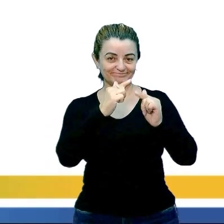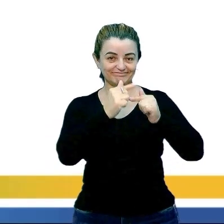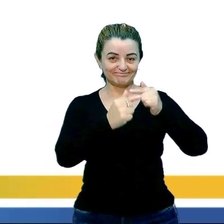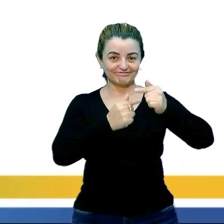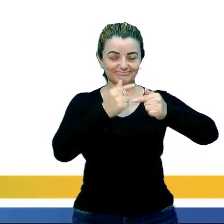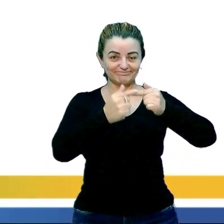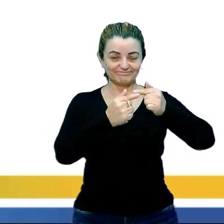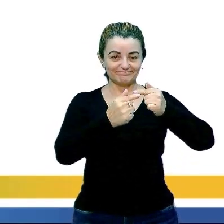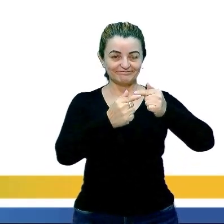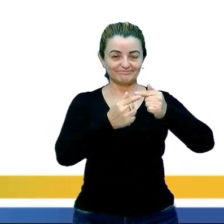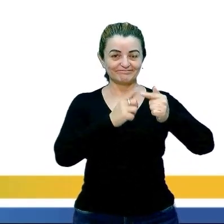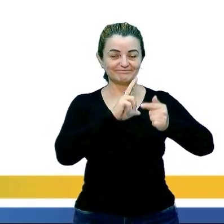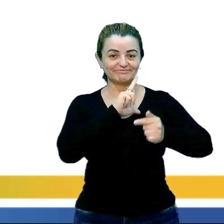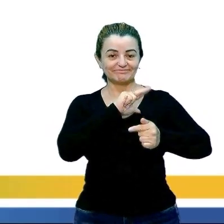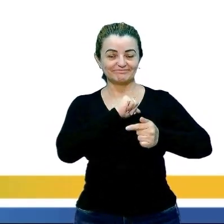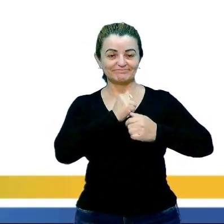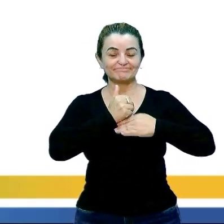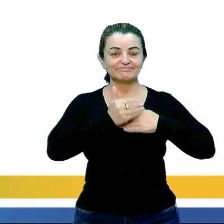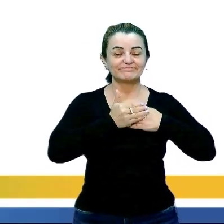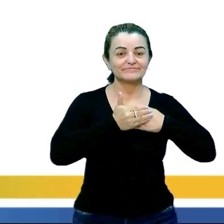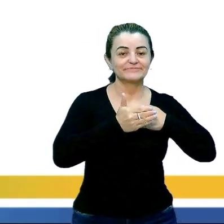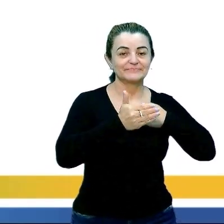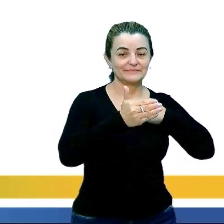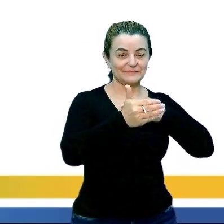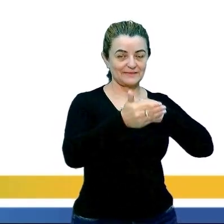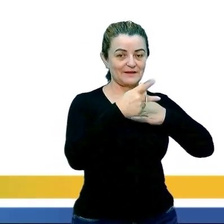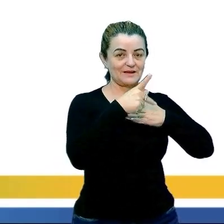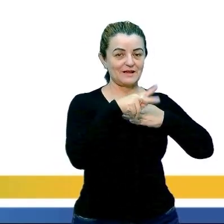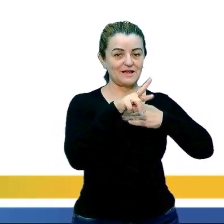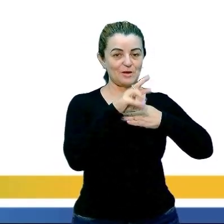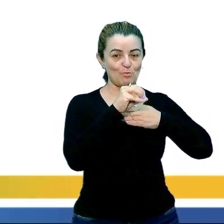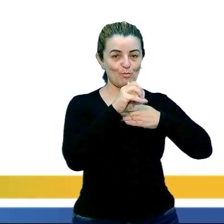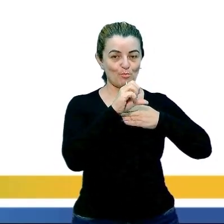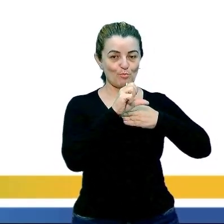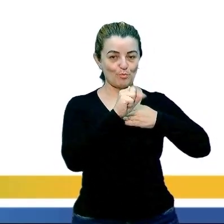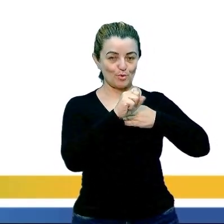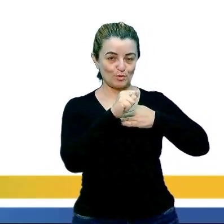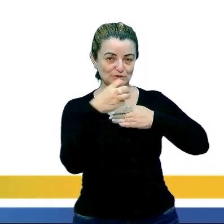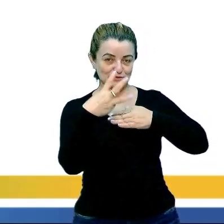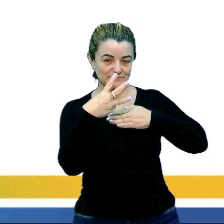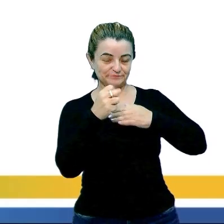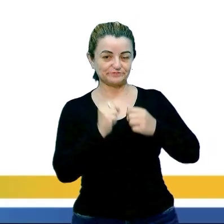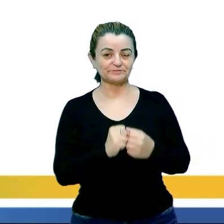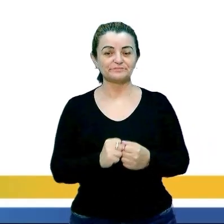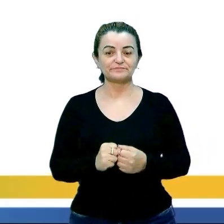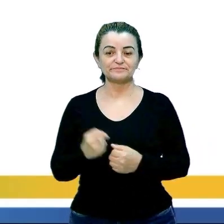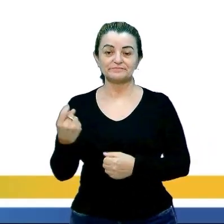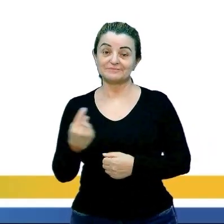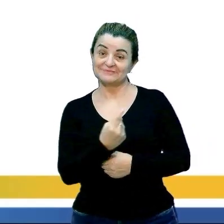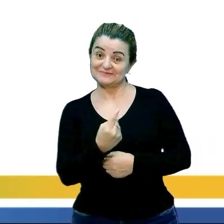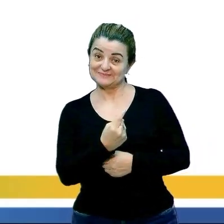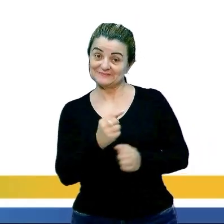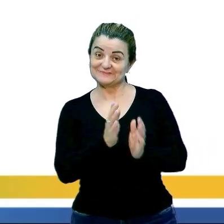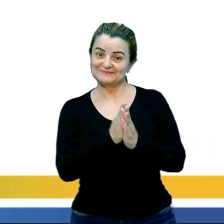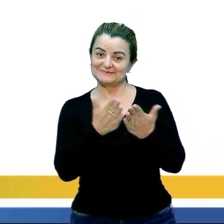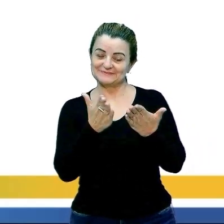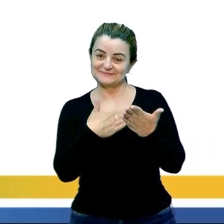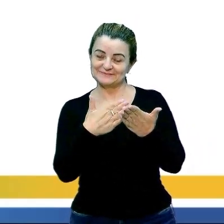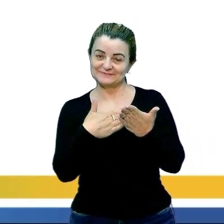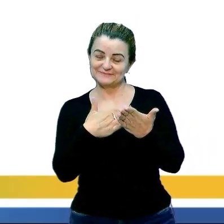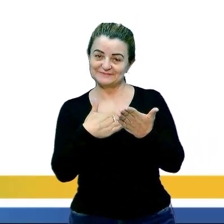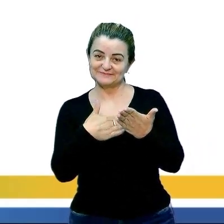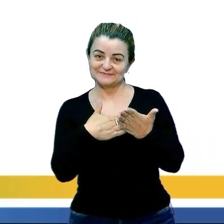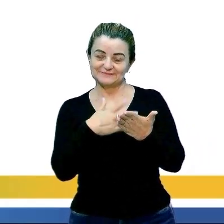do romantismo, é o que inaugura a prosa de 30, tá? A gente tem Vidas Secas, de